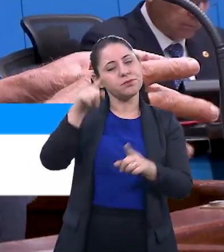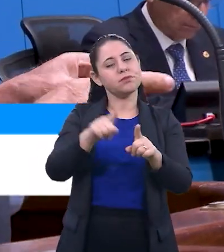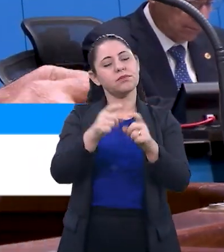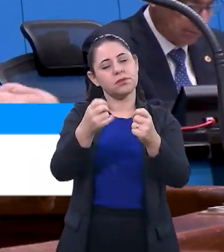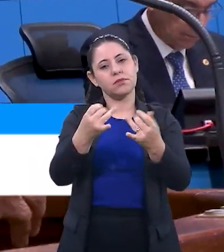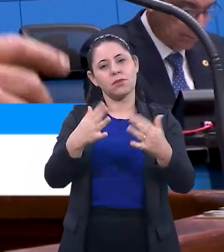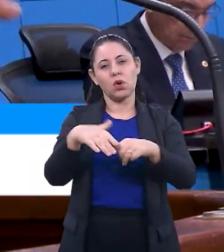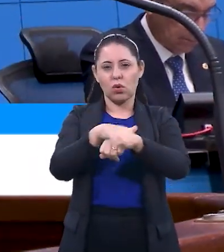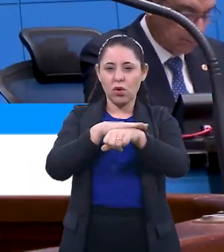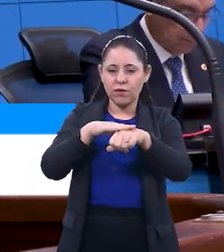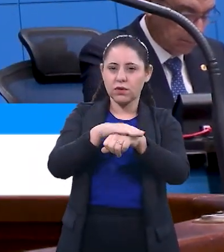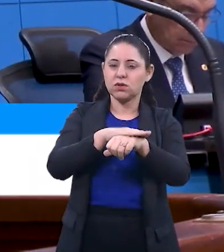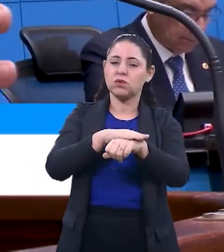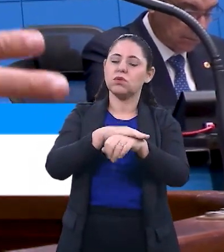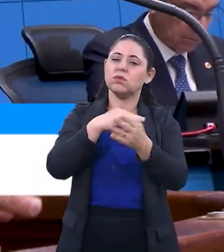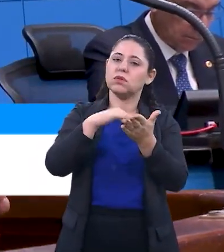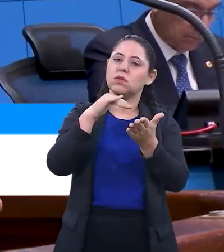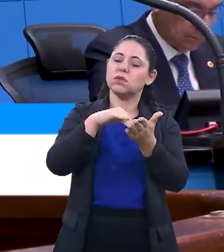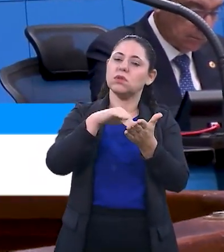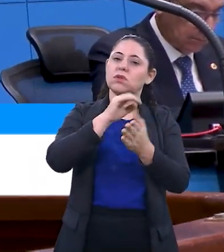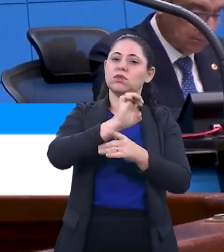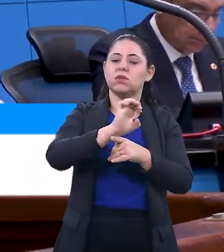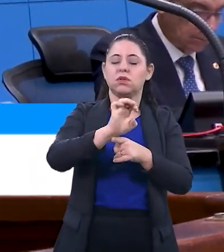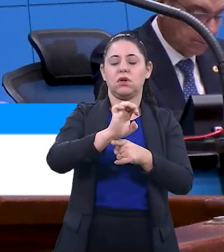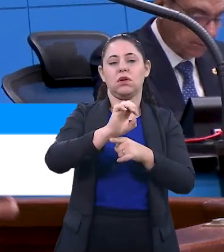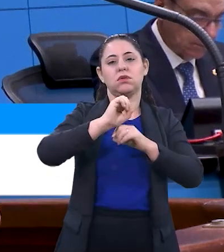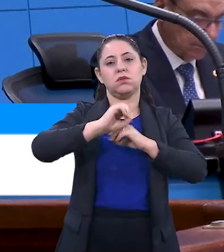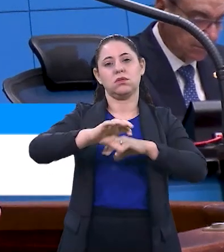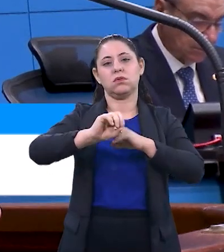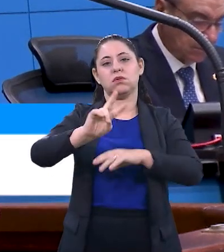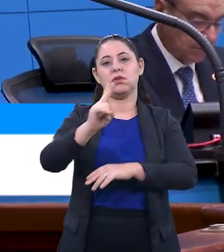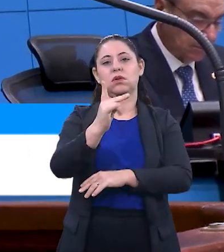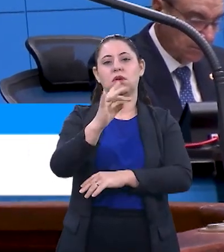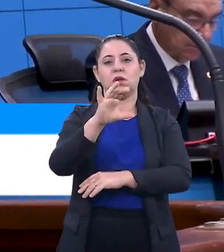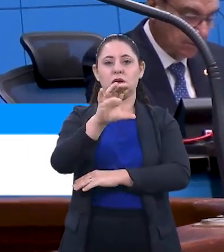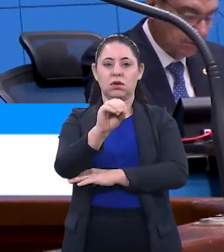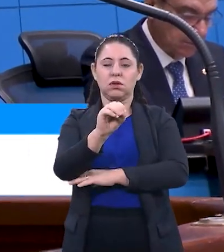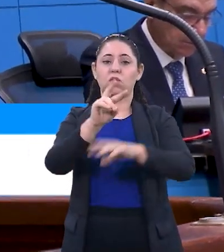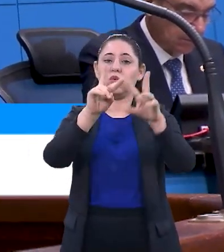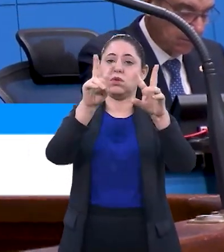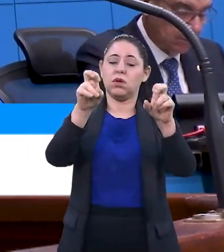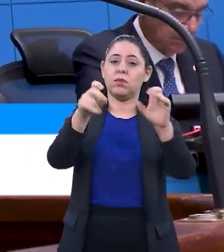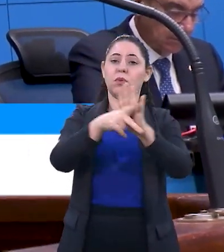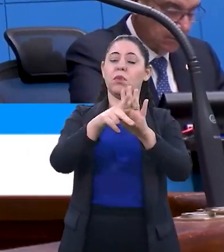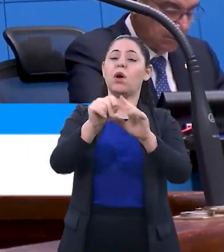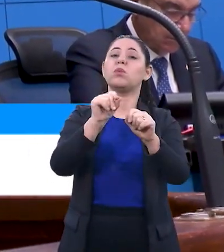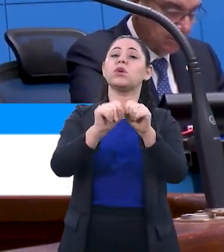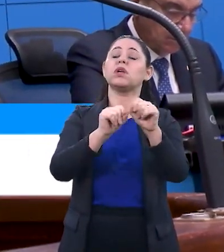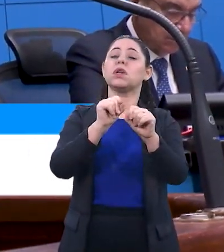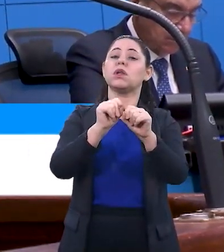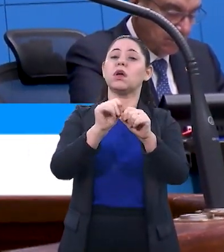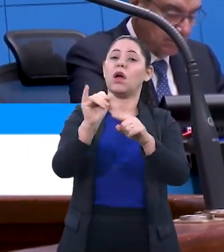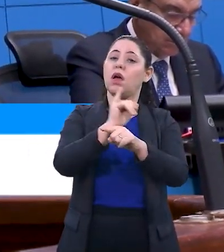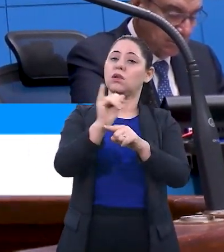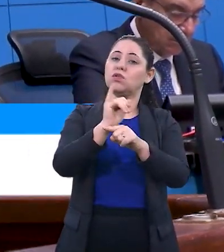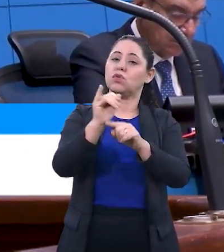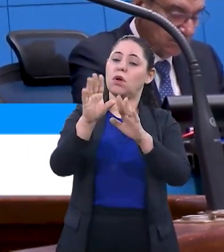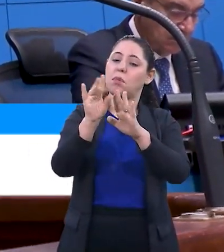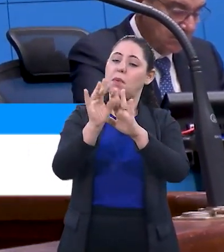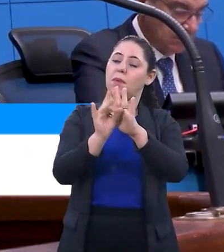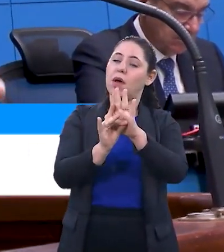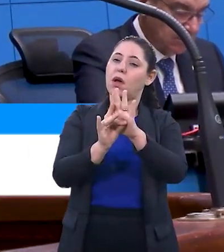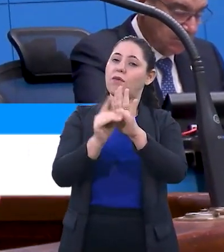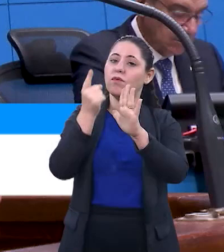Teixeira também disse que já conversou com o secretário de Estado de Educação, Hélio Dyer, sobre o tema para que as medidas